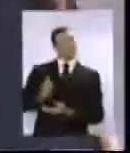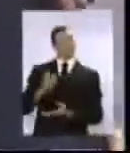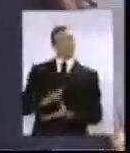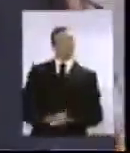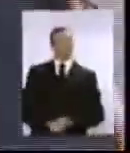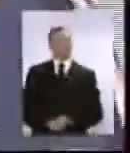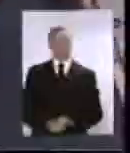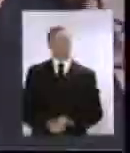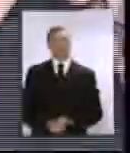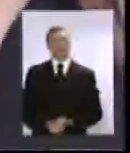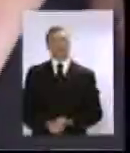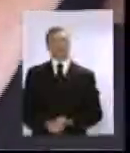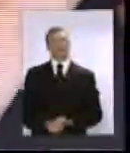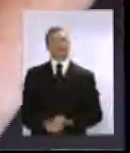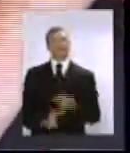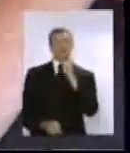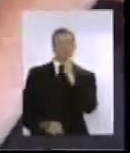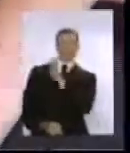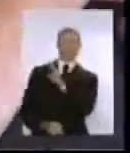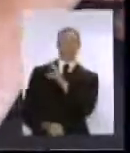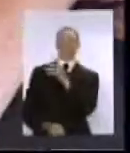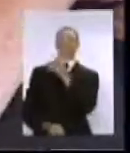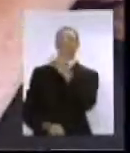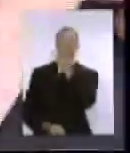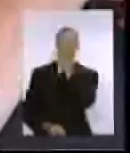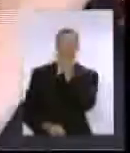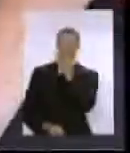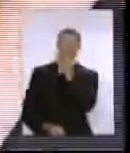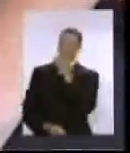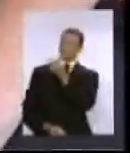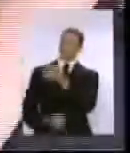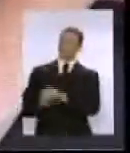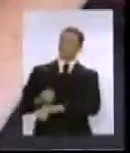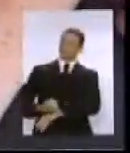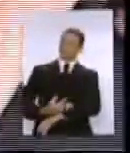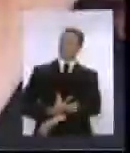Em 2003, foi nomeado ministro do Superior Tribunal de Justiça.